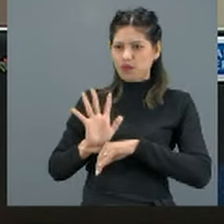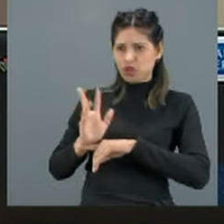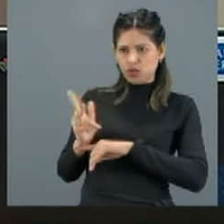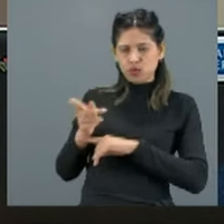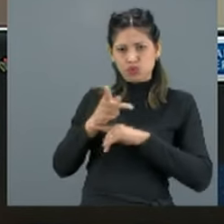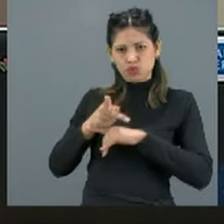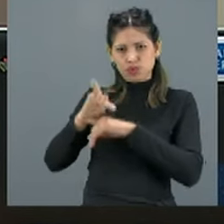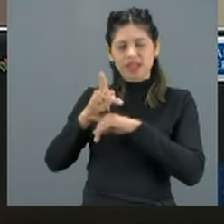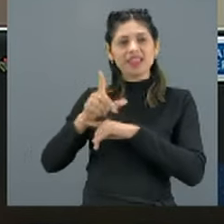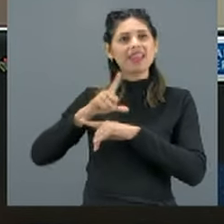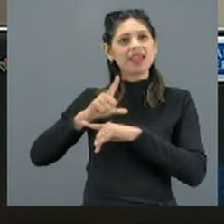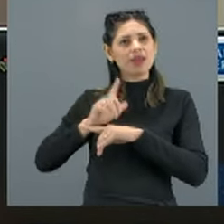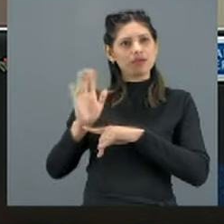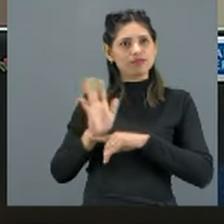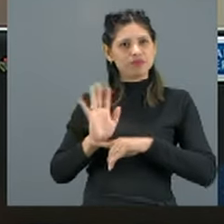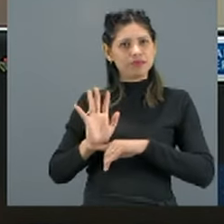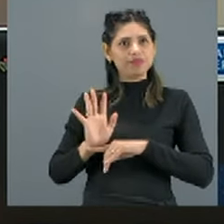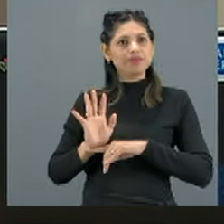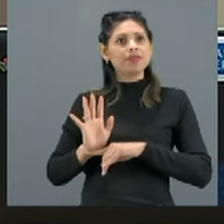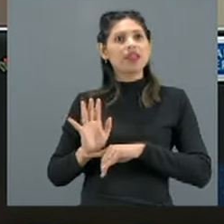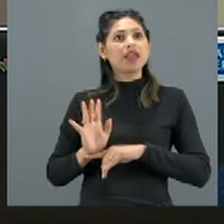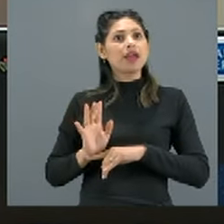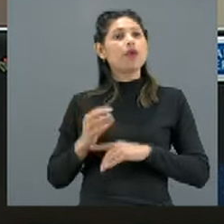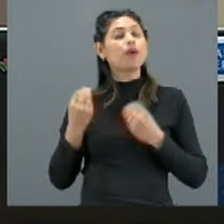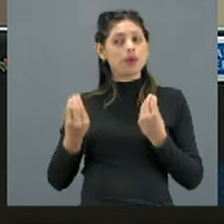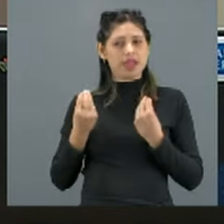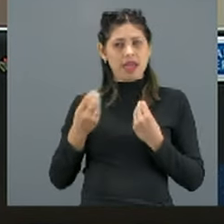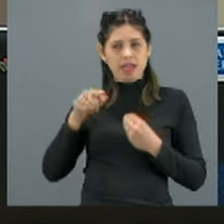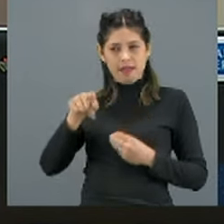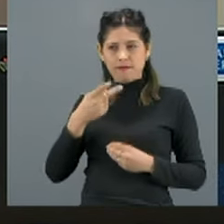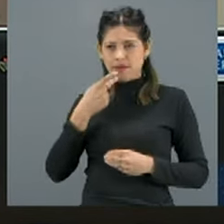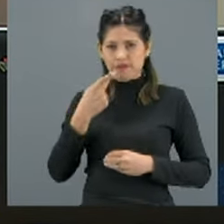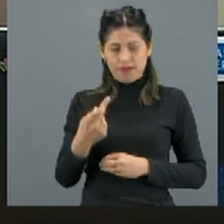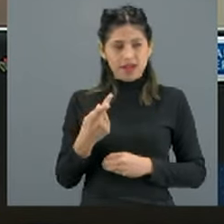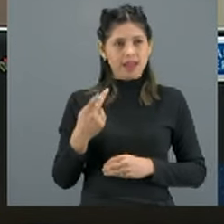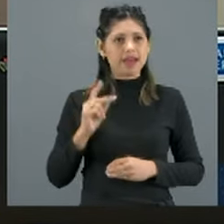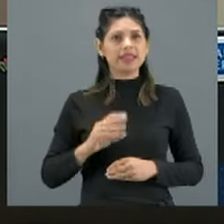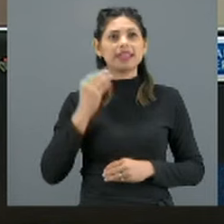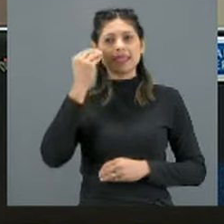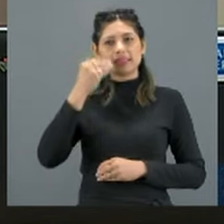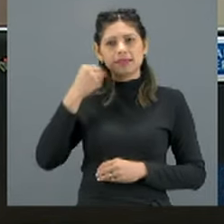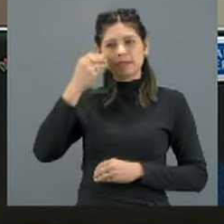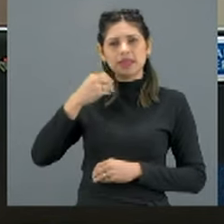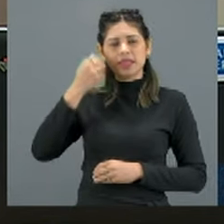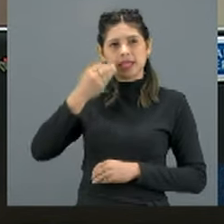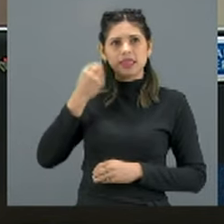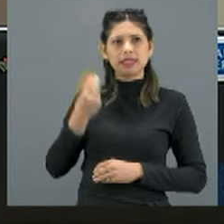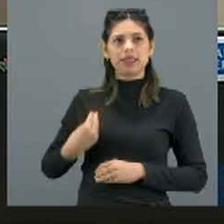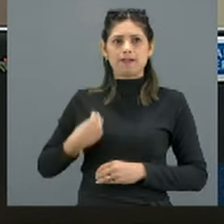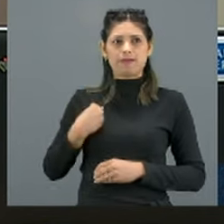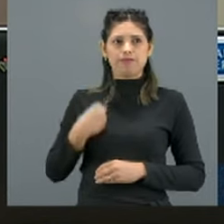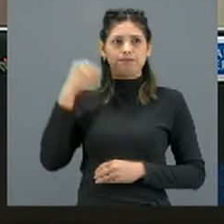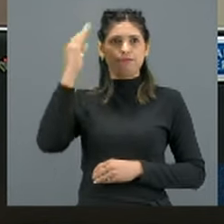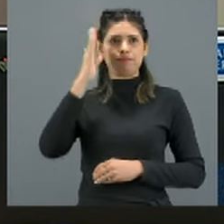nosso amigo, do mestre Aldo Rebelo. Olha só o que ele diz em sua peregrinação pelo país.